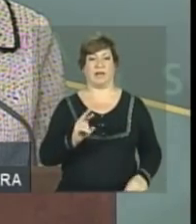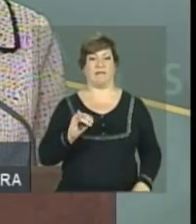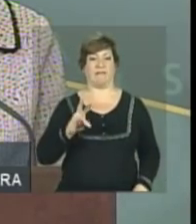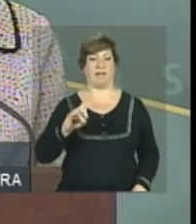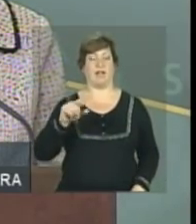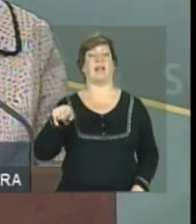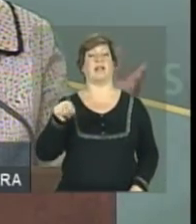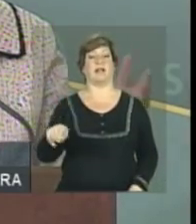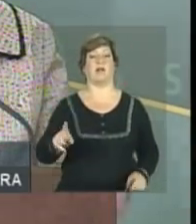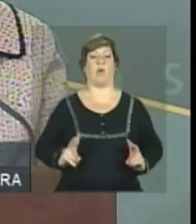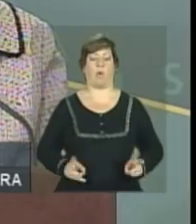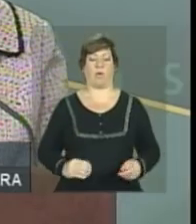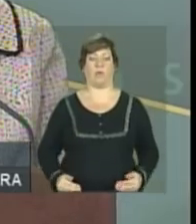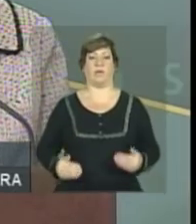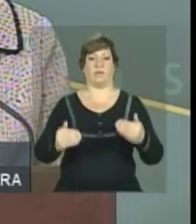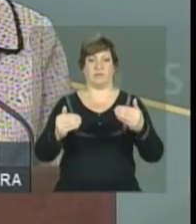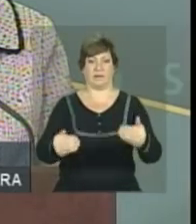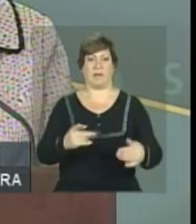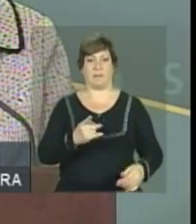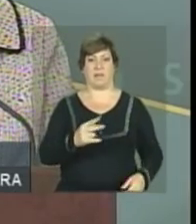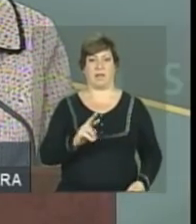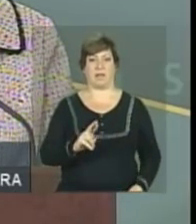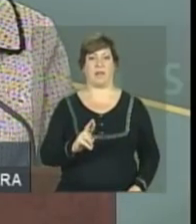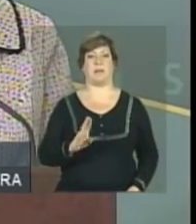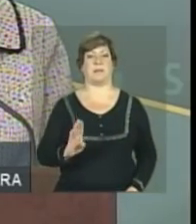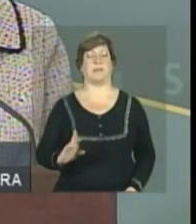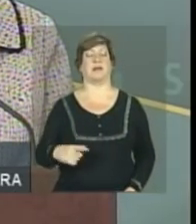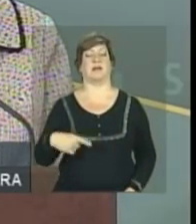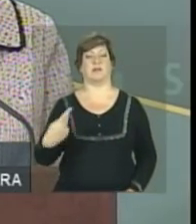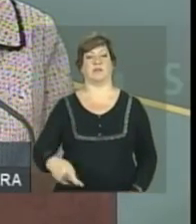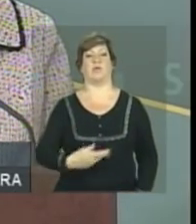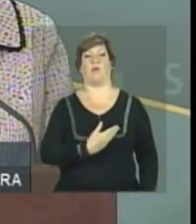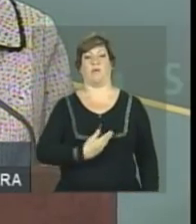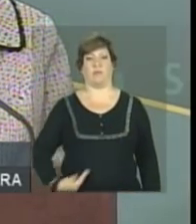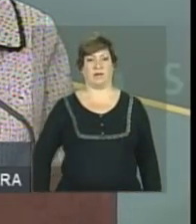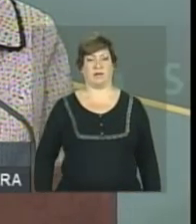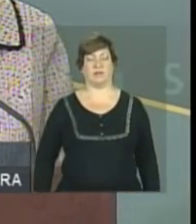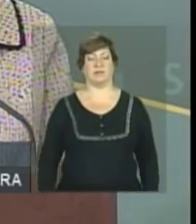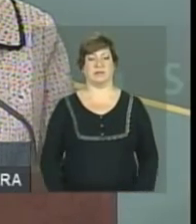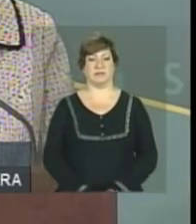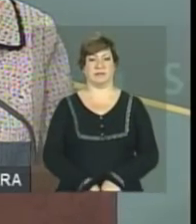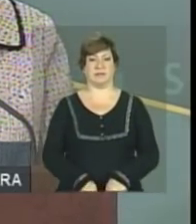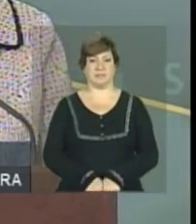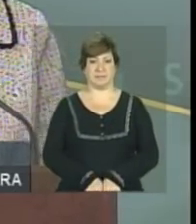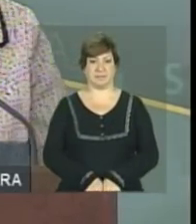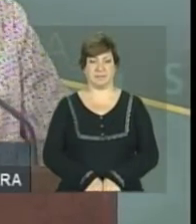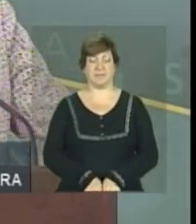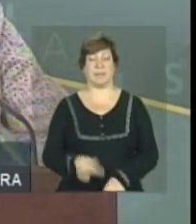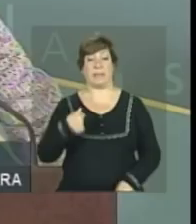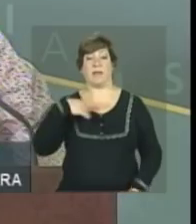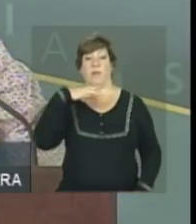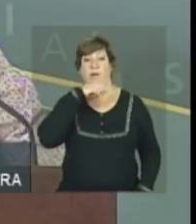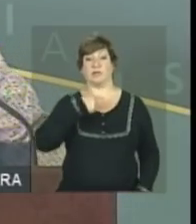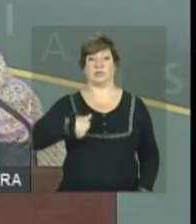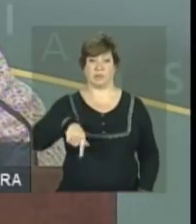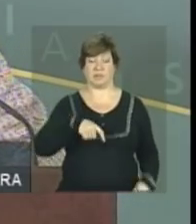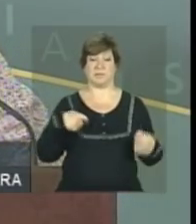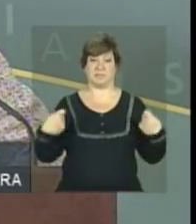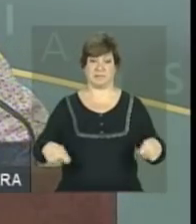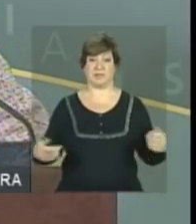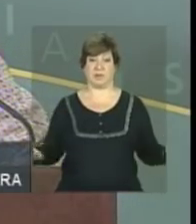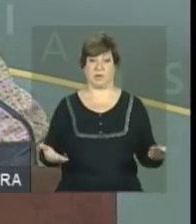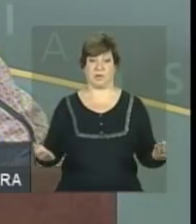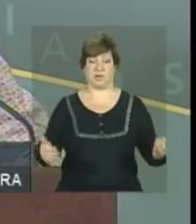dá sequência à participação do PRB no governo e acho que nós temos de render hoje